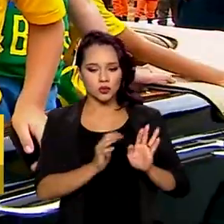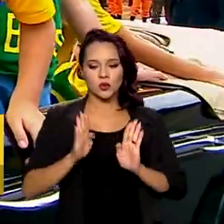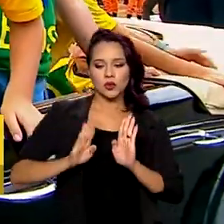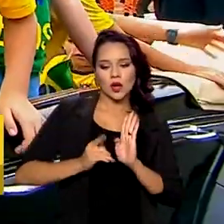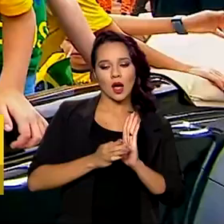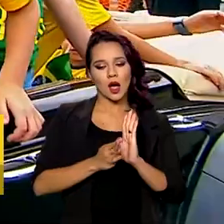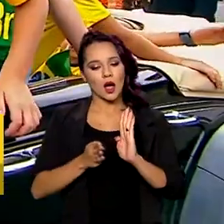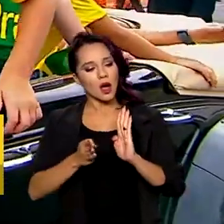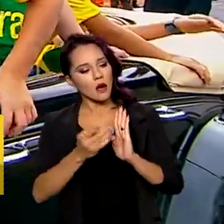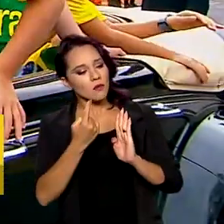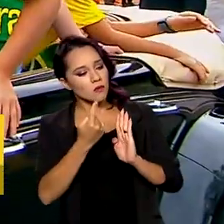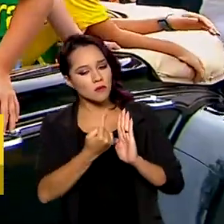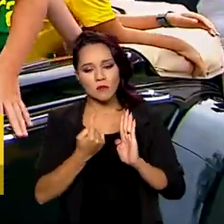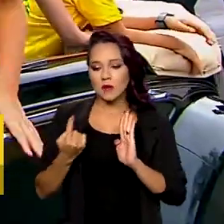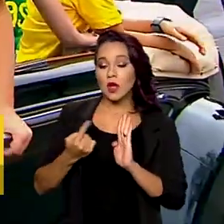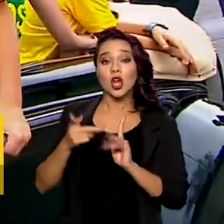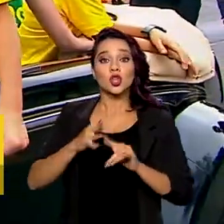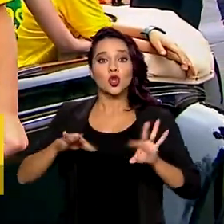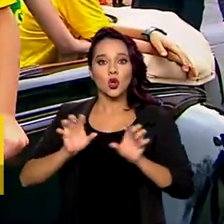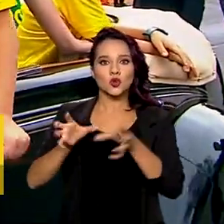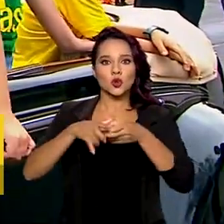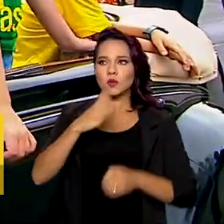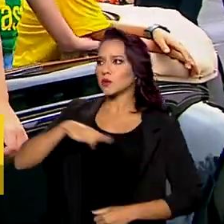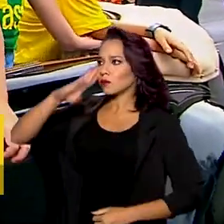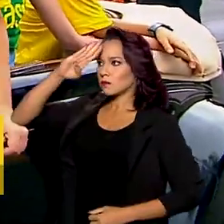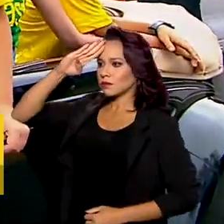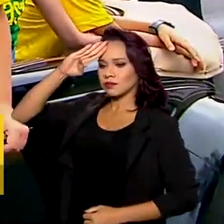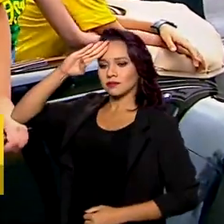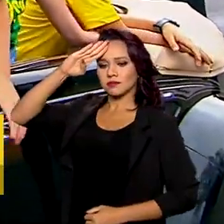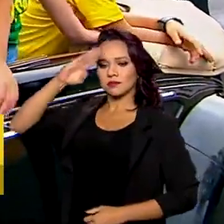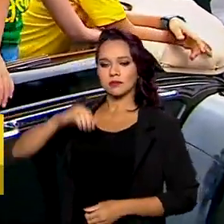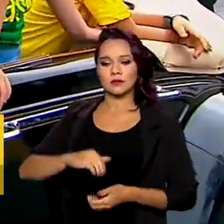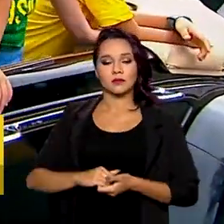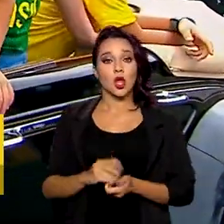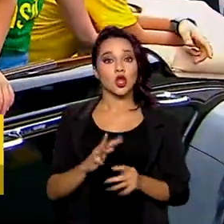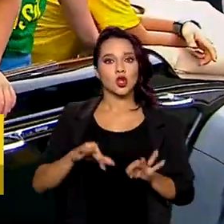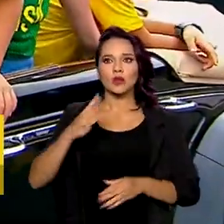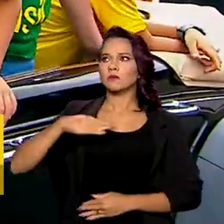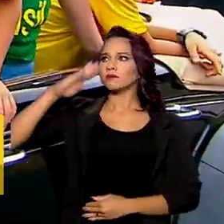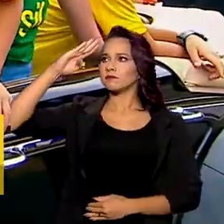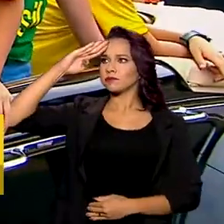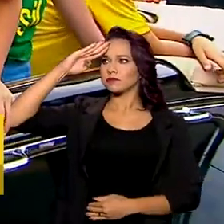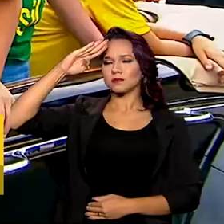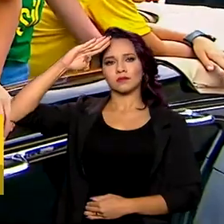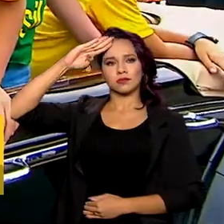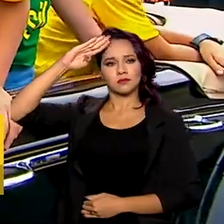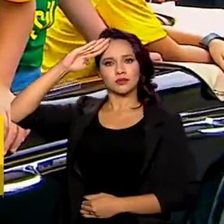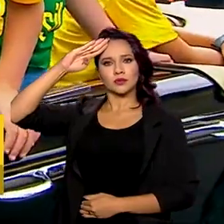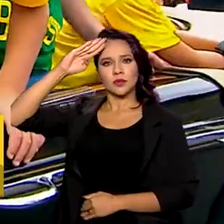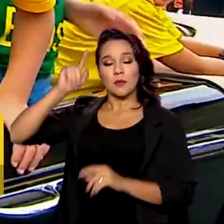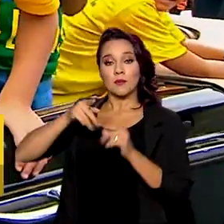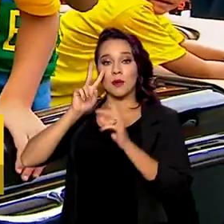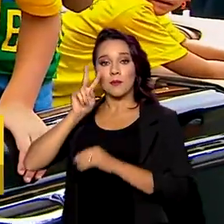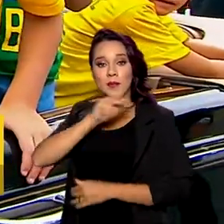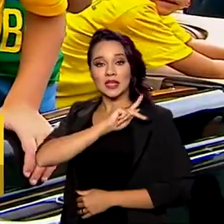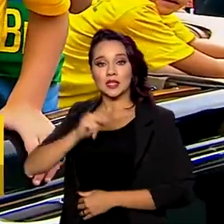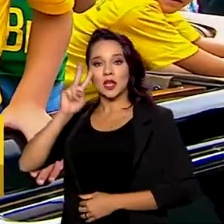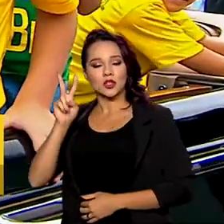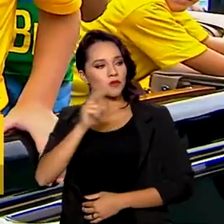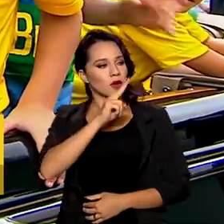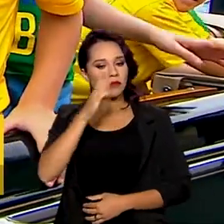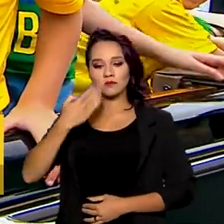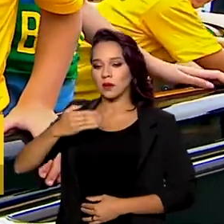tropa, recebendo a continência da tropa. A tropa, então, presta a continência, olha para o presidente, faz o